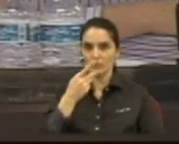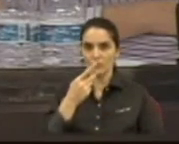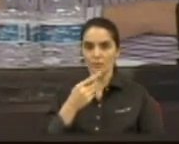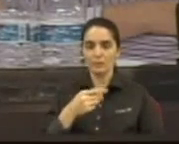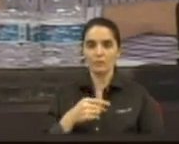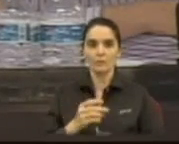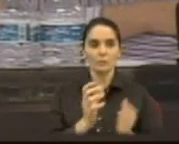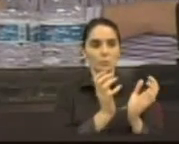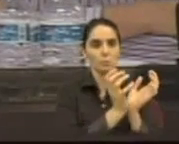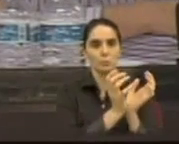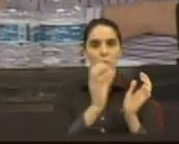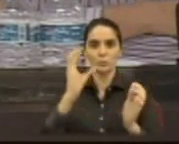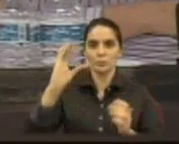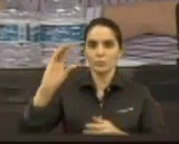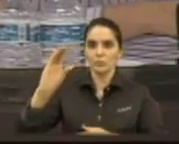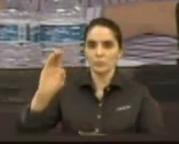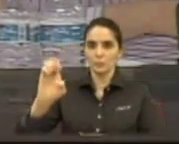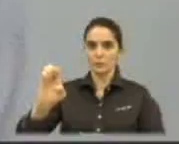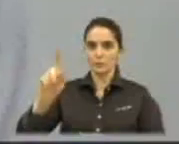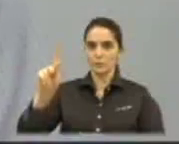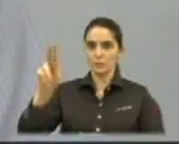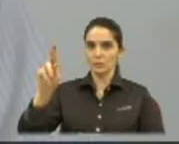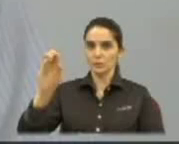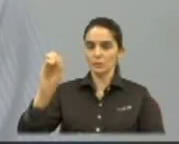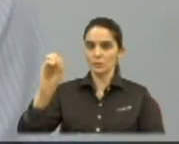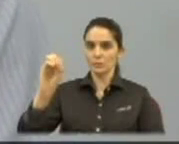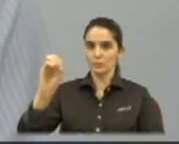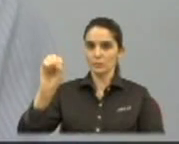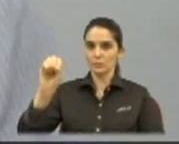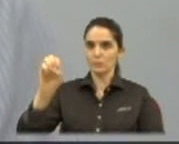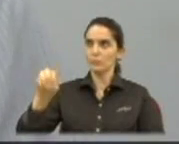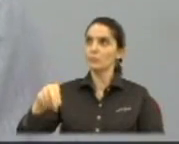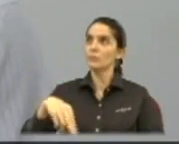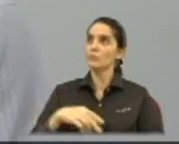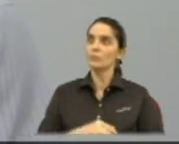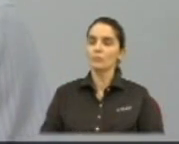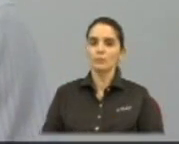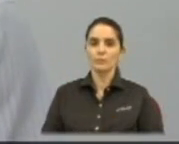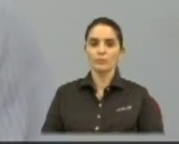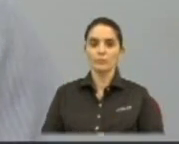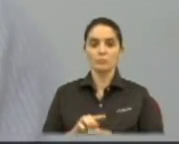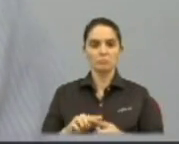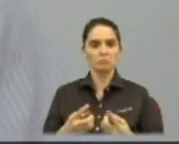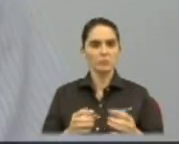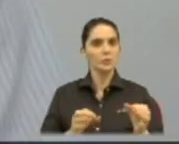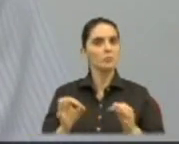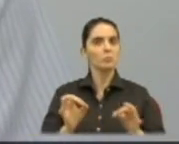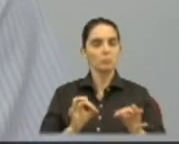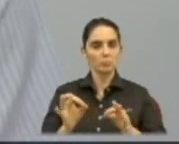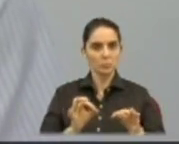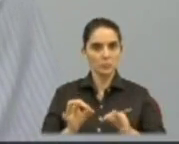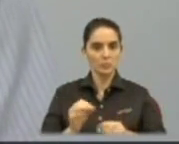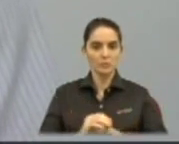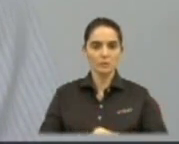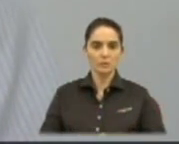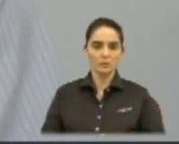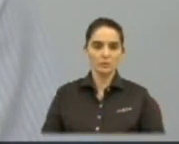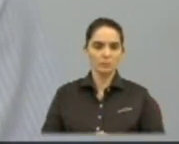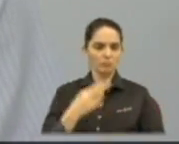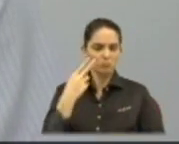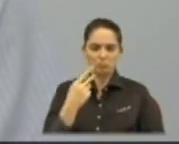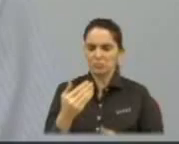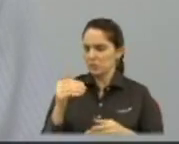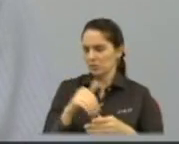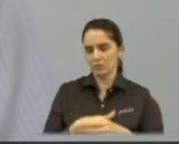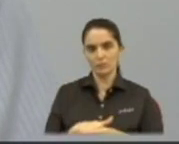se colocarem à disposição para qualquer dúvida. Mas esse projeto é um projeto igual a outros que nós já